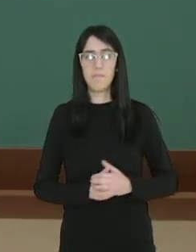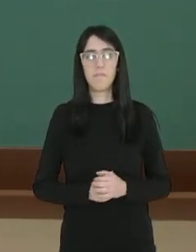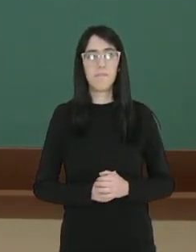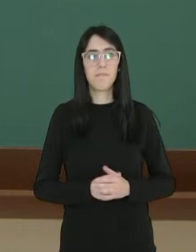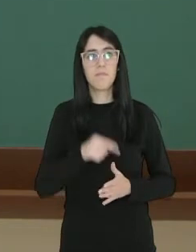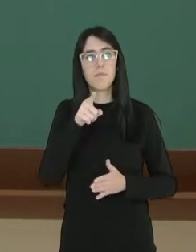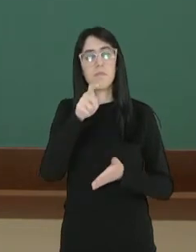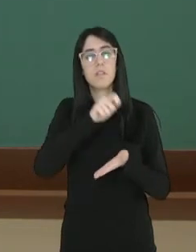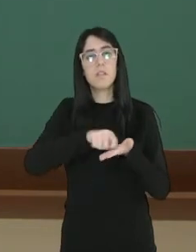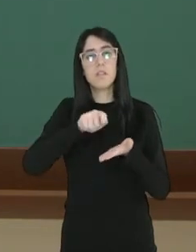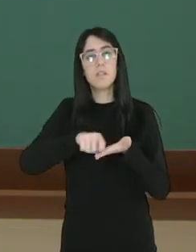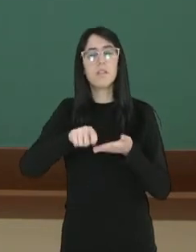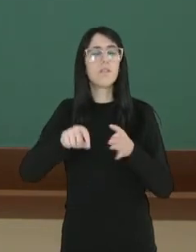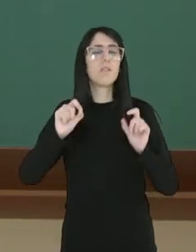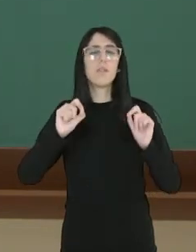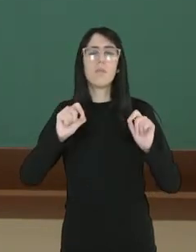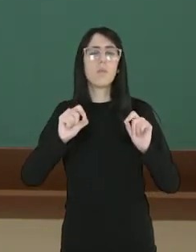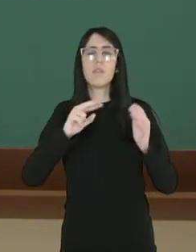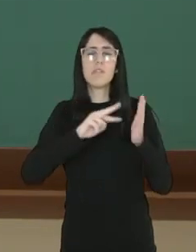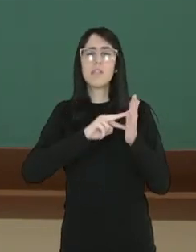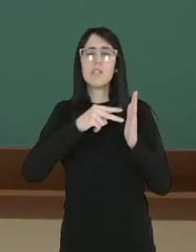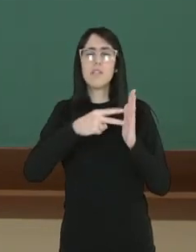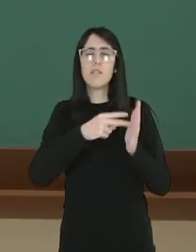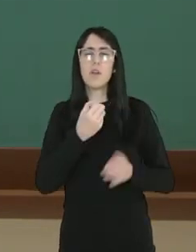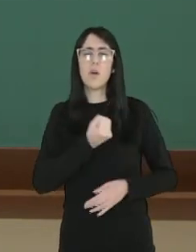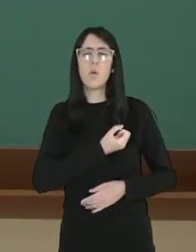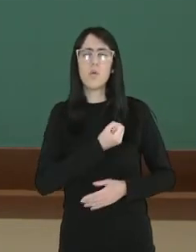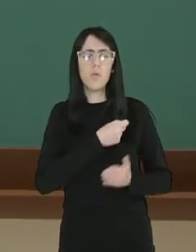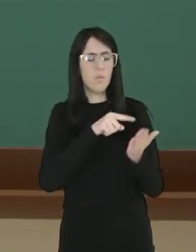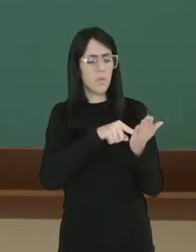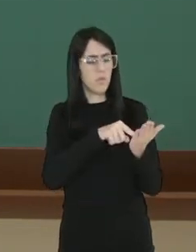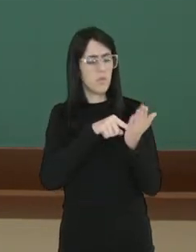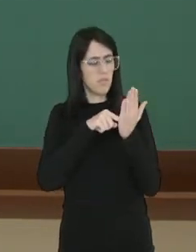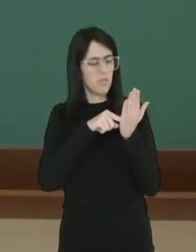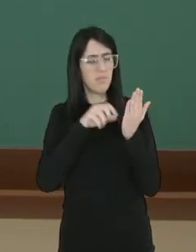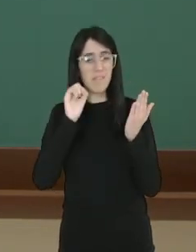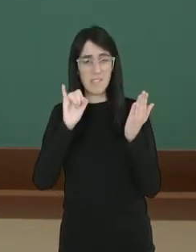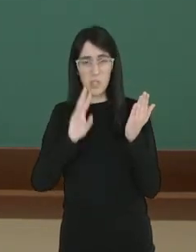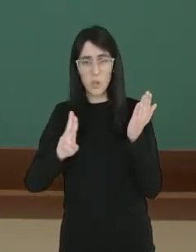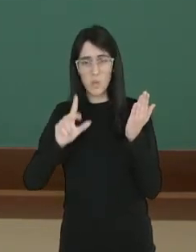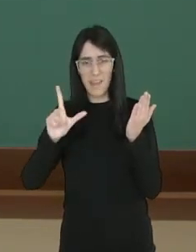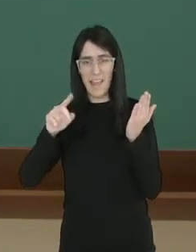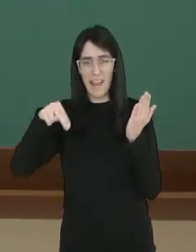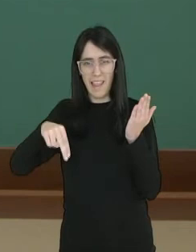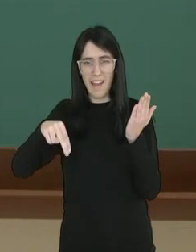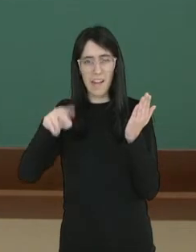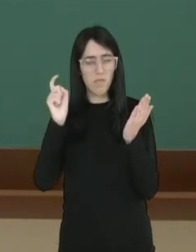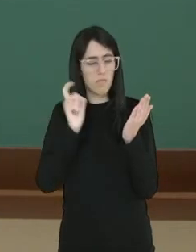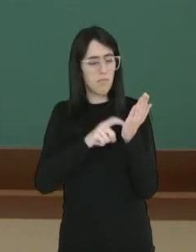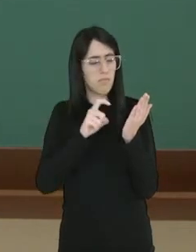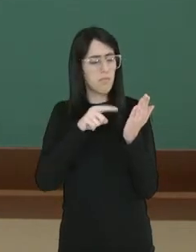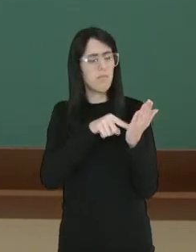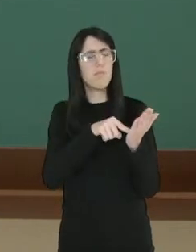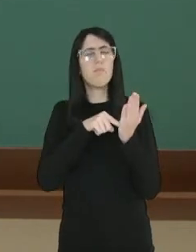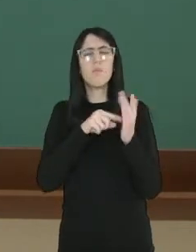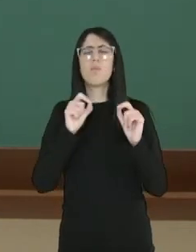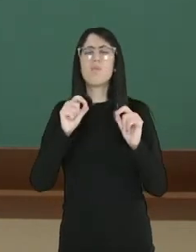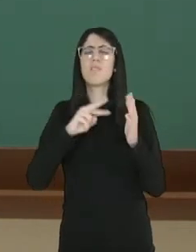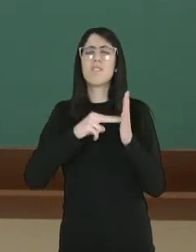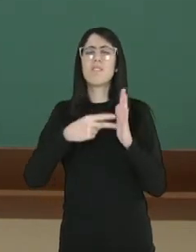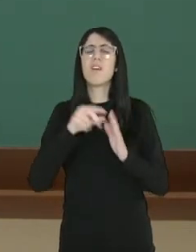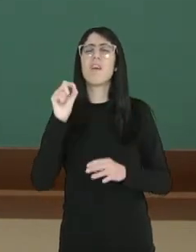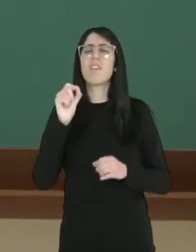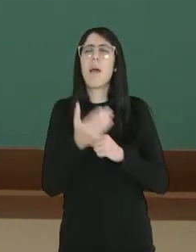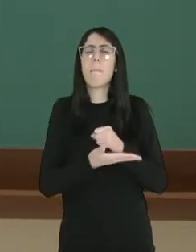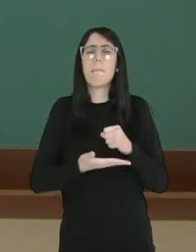que significa o número mostrado no visor ao usar a tecla LN. O que significa, pessoal? Quem é a base do